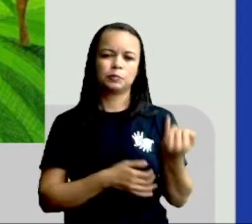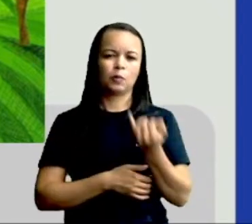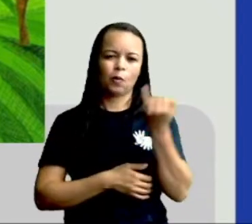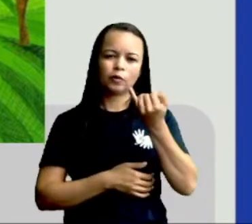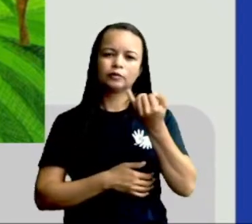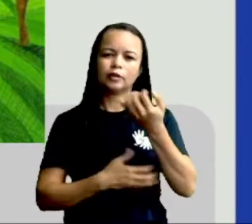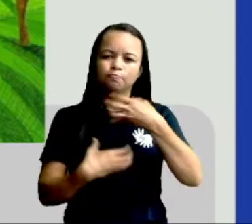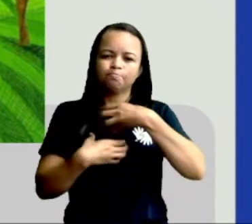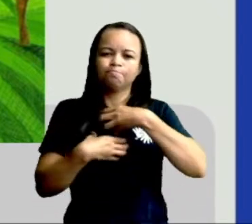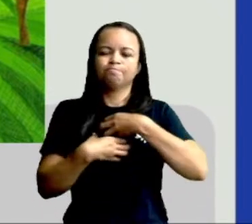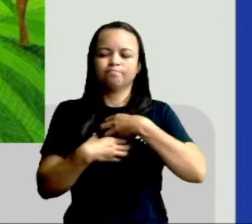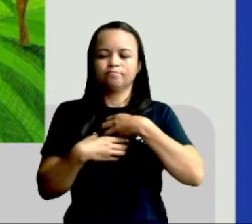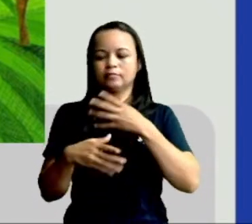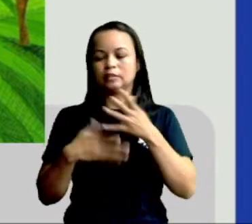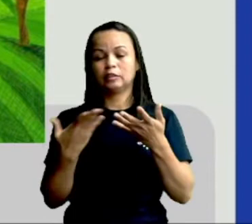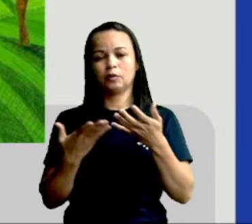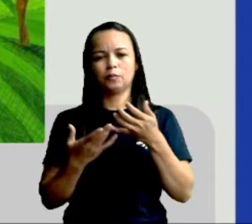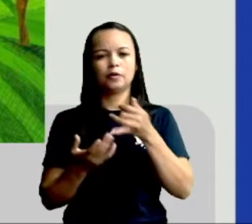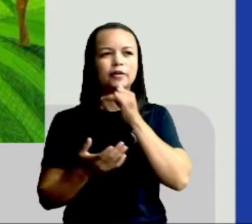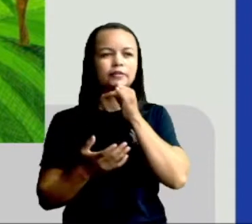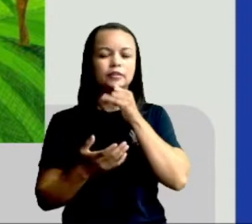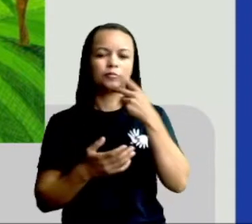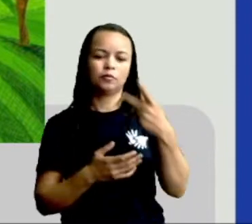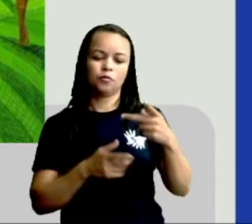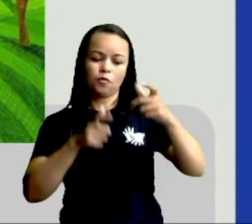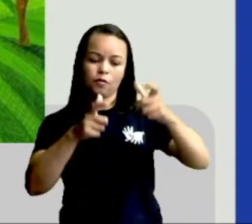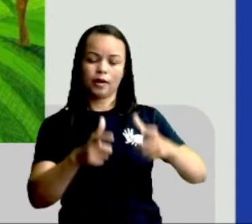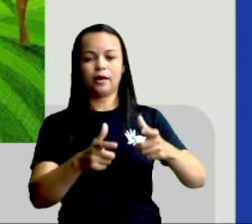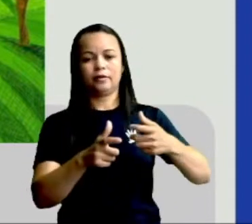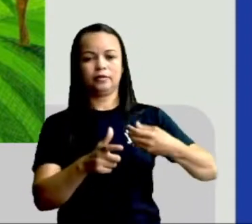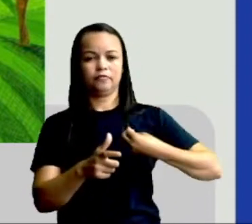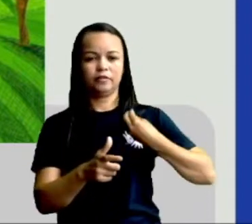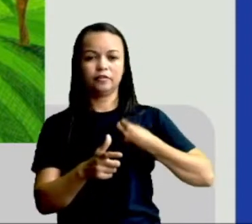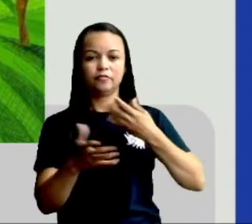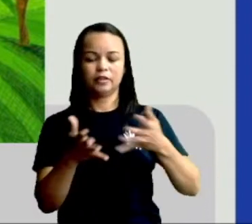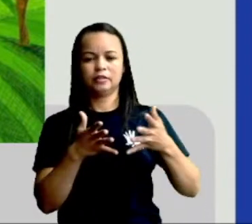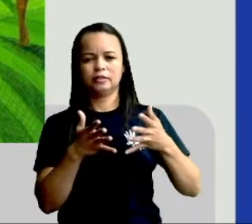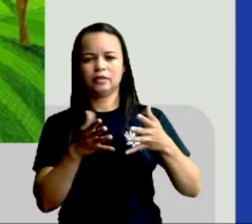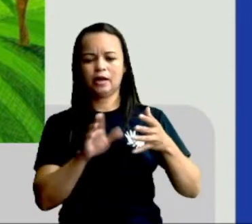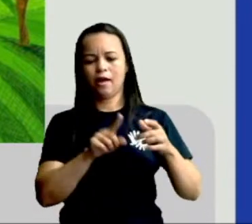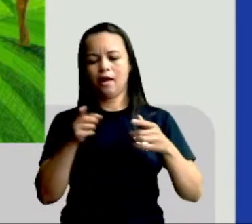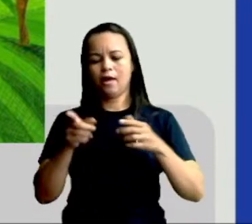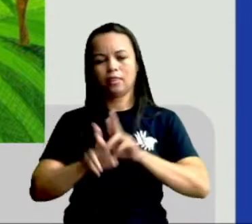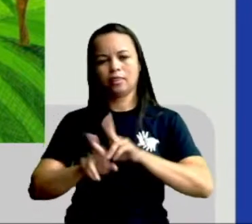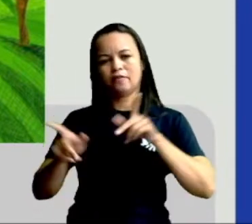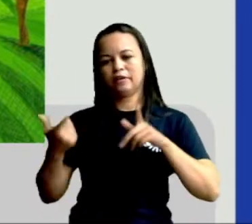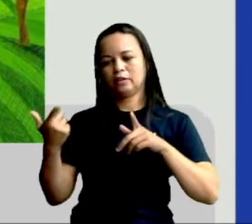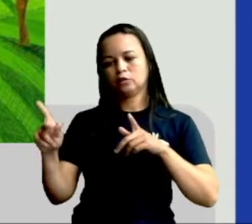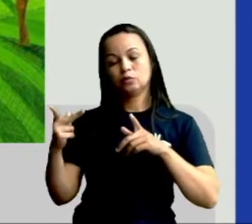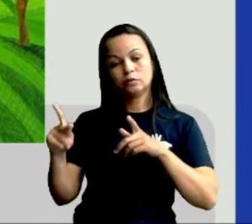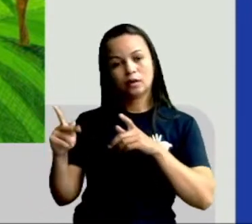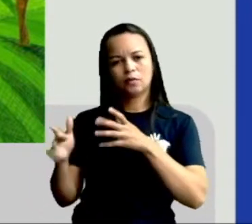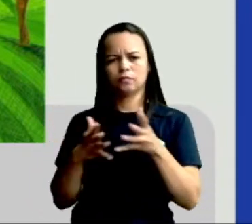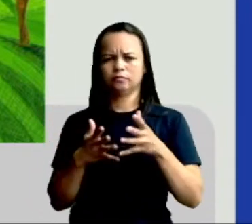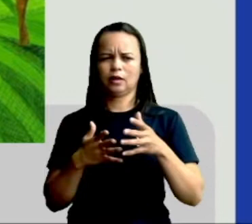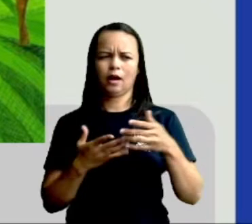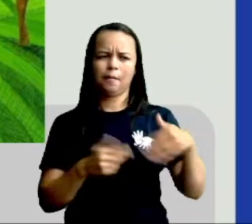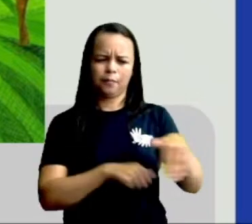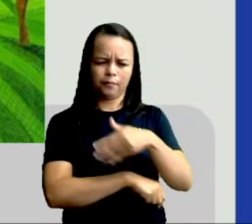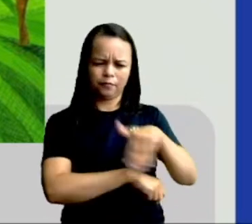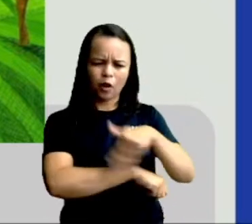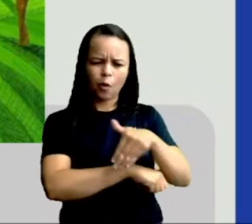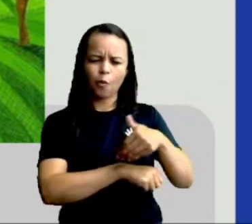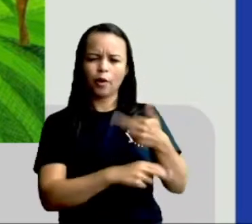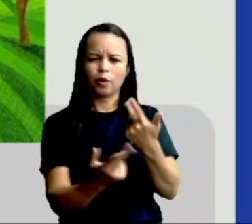então por exemplo o lugar que você mora o lugar que eu moro é diferente do lugar que você mora a mas a gente lá na mesma rua